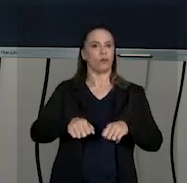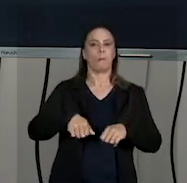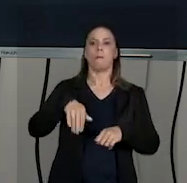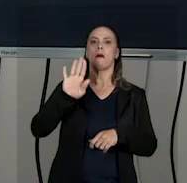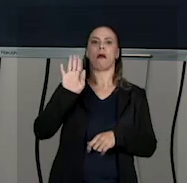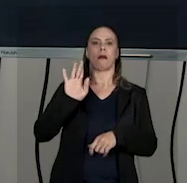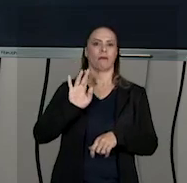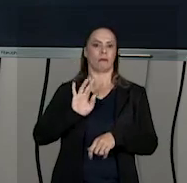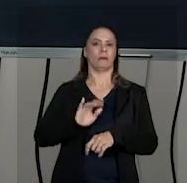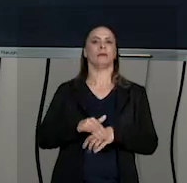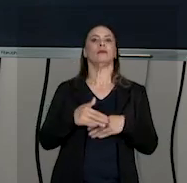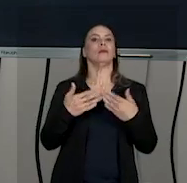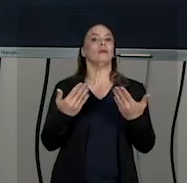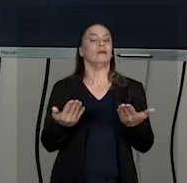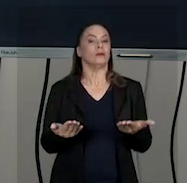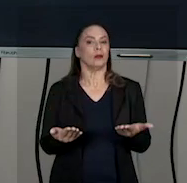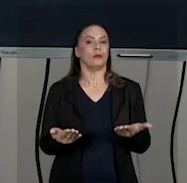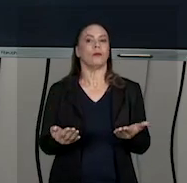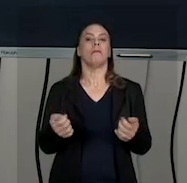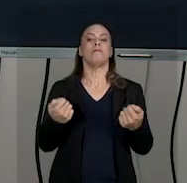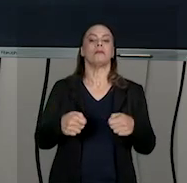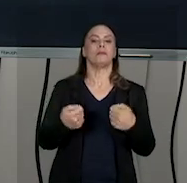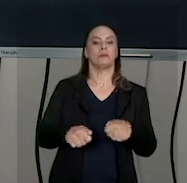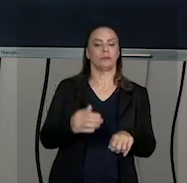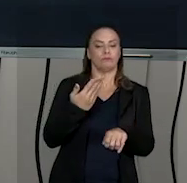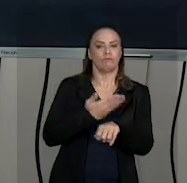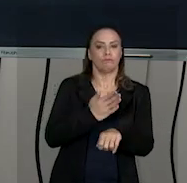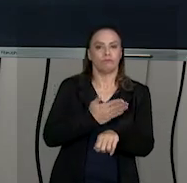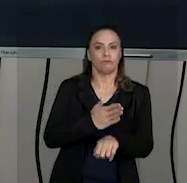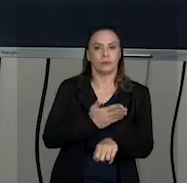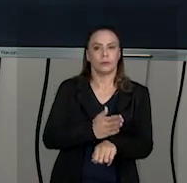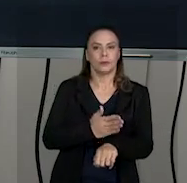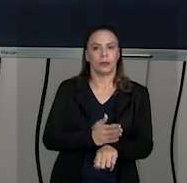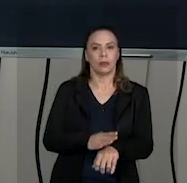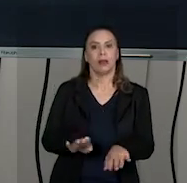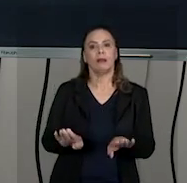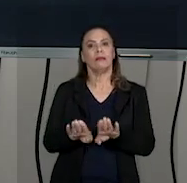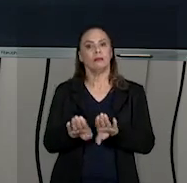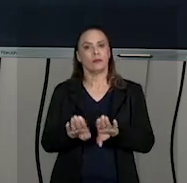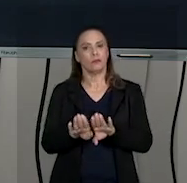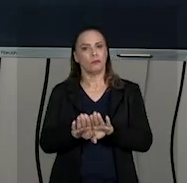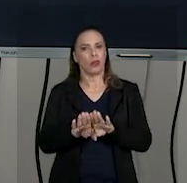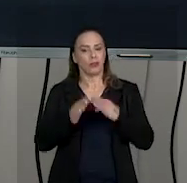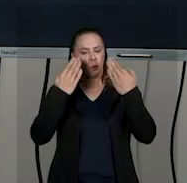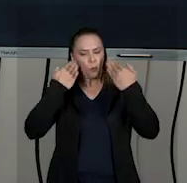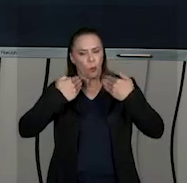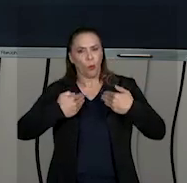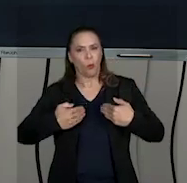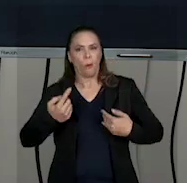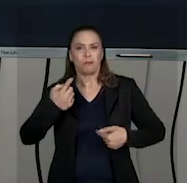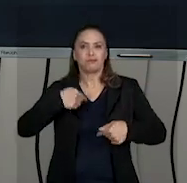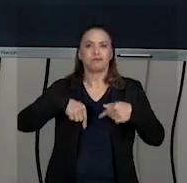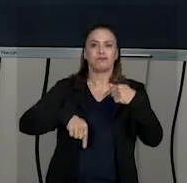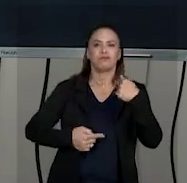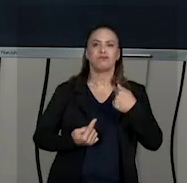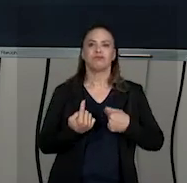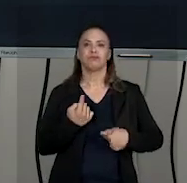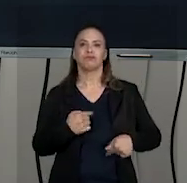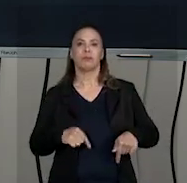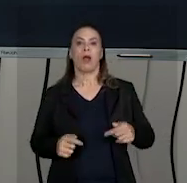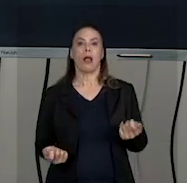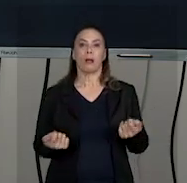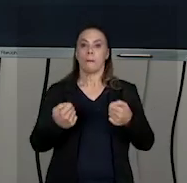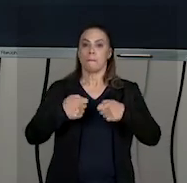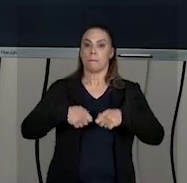envolve o treino e envolve também a questão fisiológica do corpo da pessoa, a capacidade